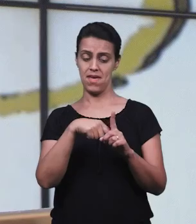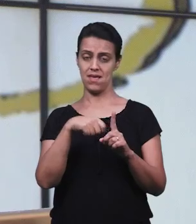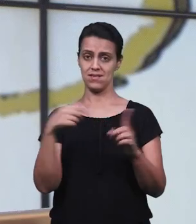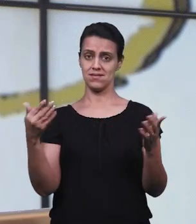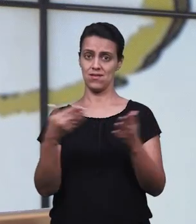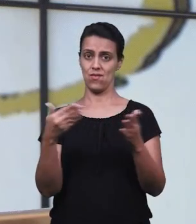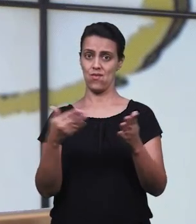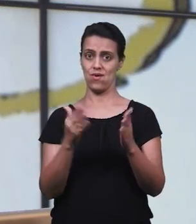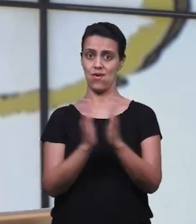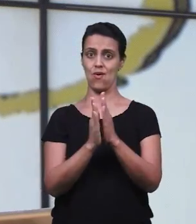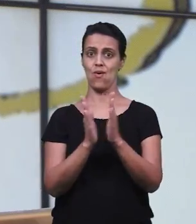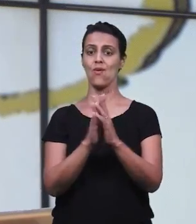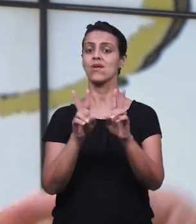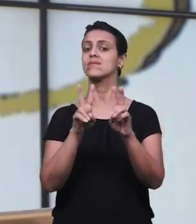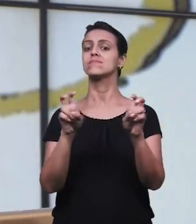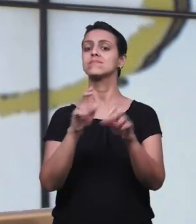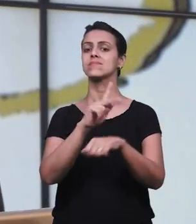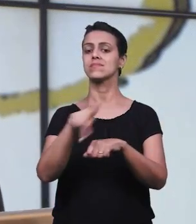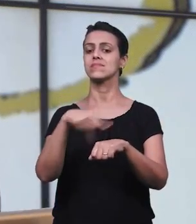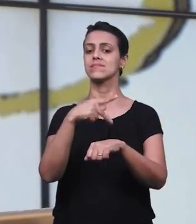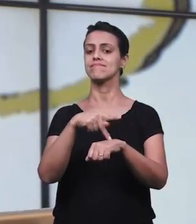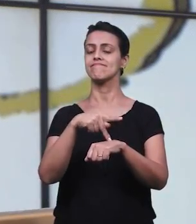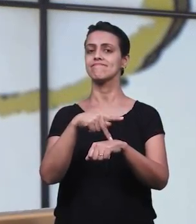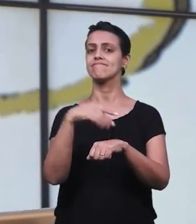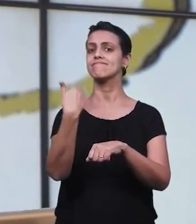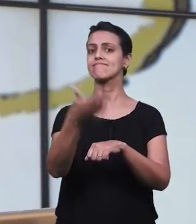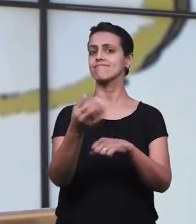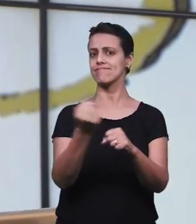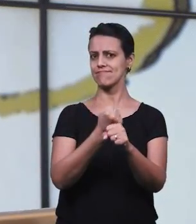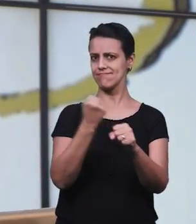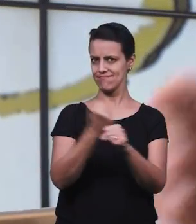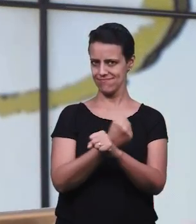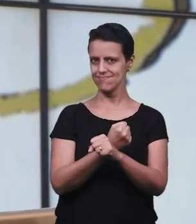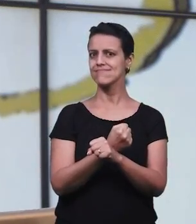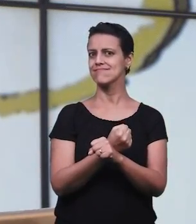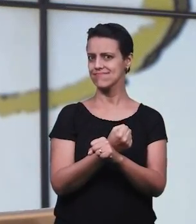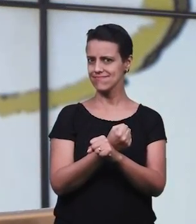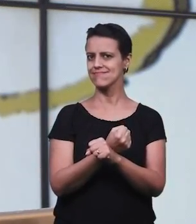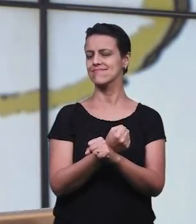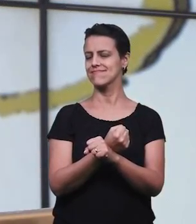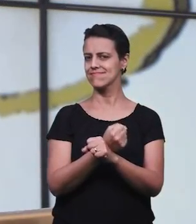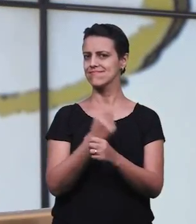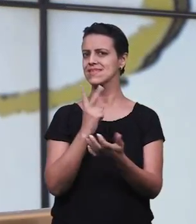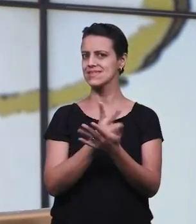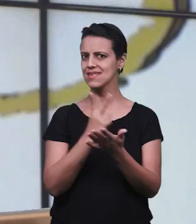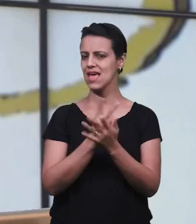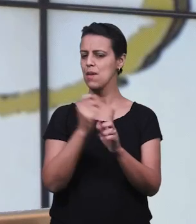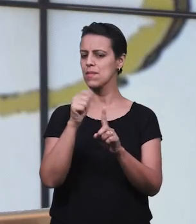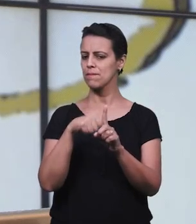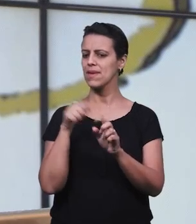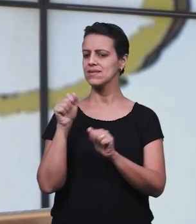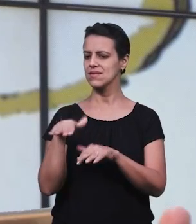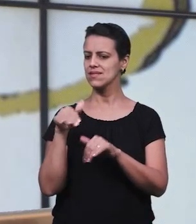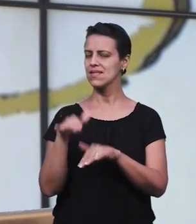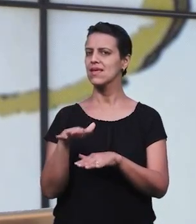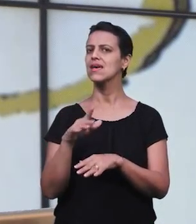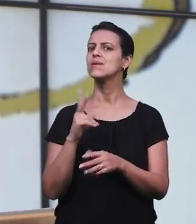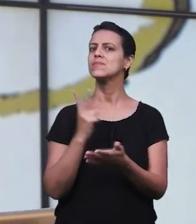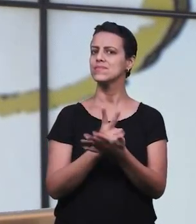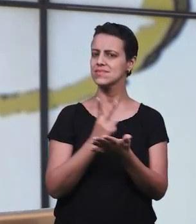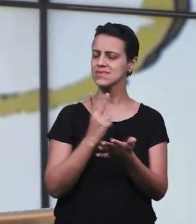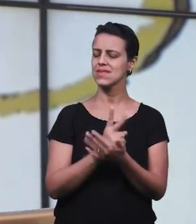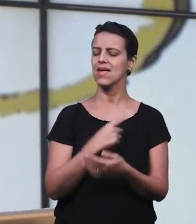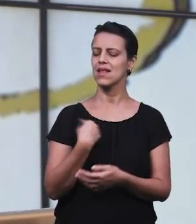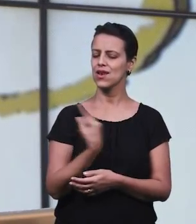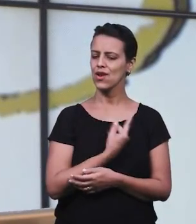pela obra no exterior. Ou seja, todos os anos, no mês de setembro, né, nós temos aí, o pastor Gilson já falou que tem também uma experiência